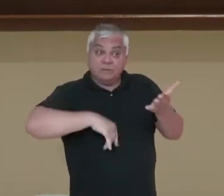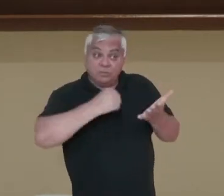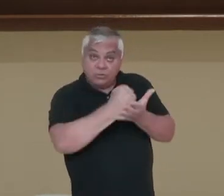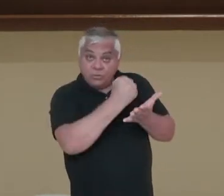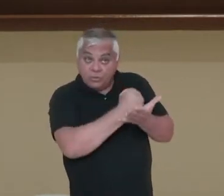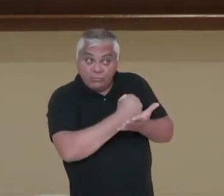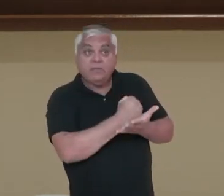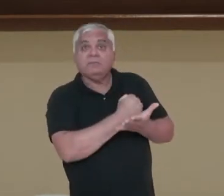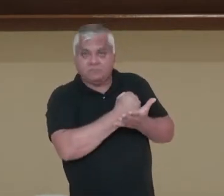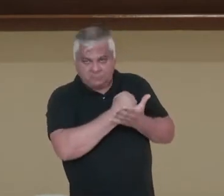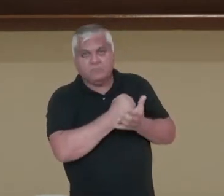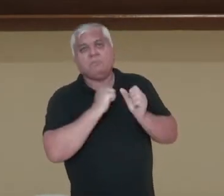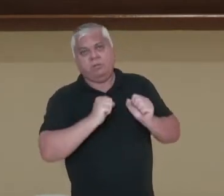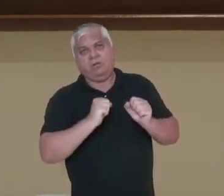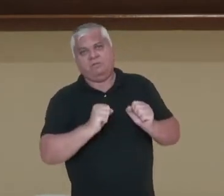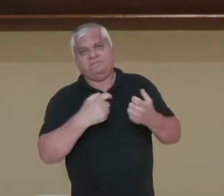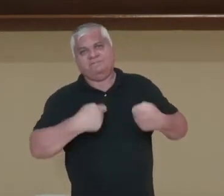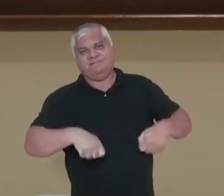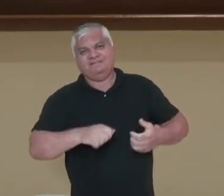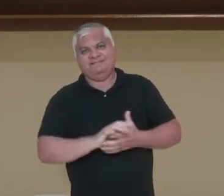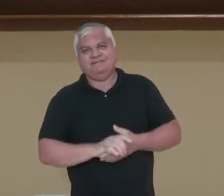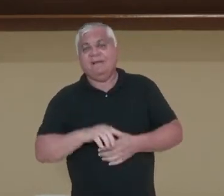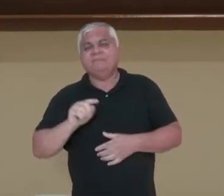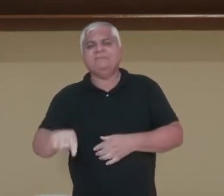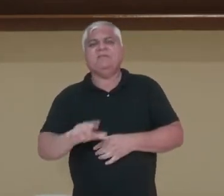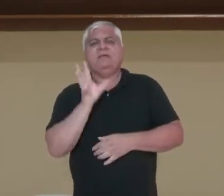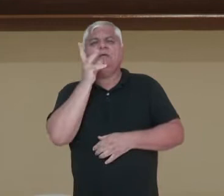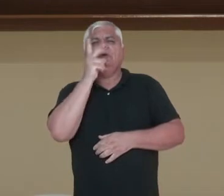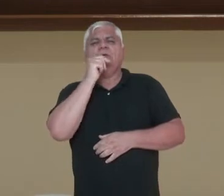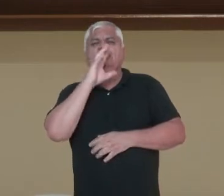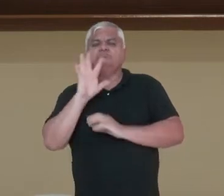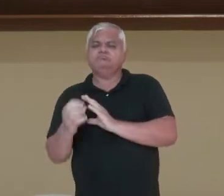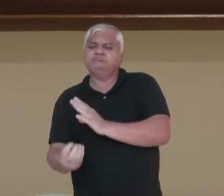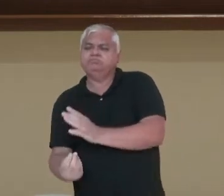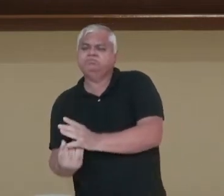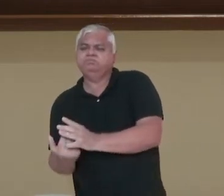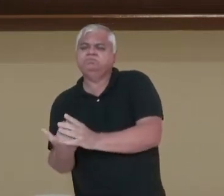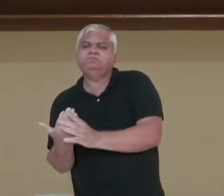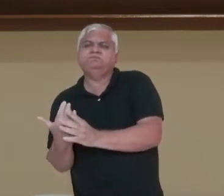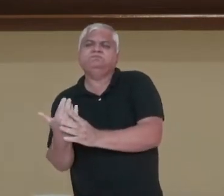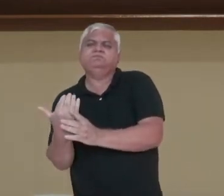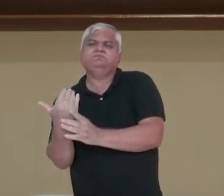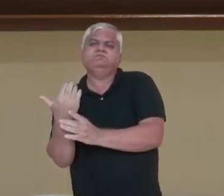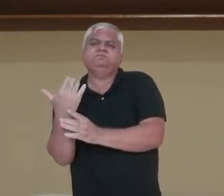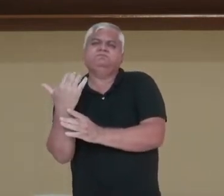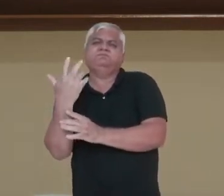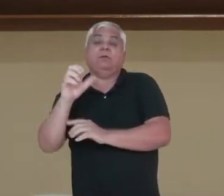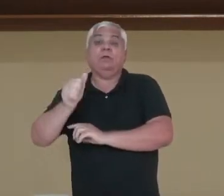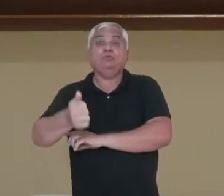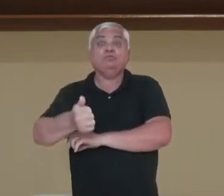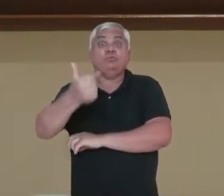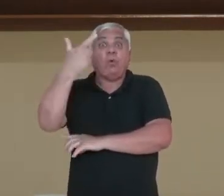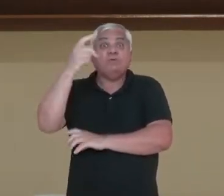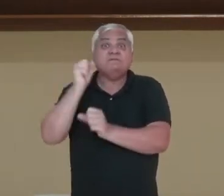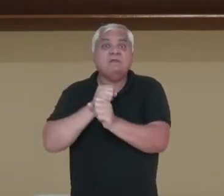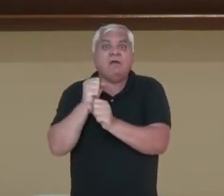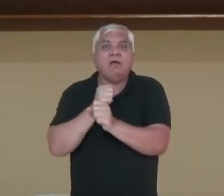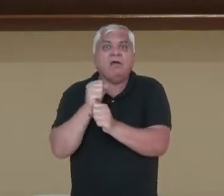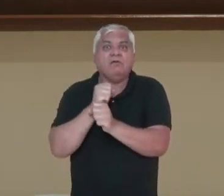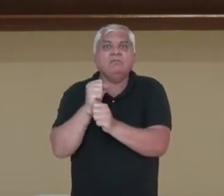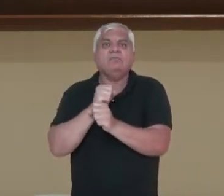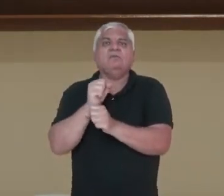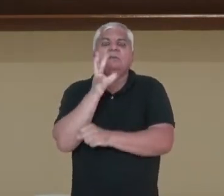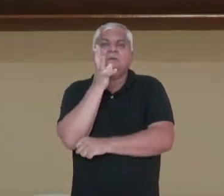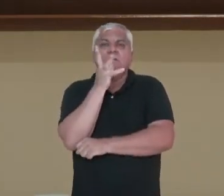isso, tá? E ela demora muito tempo para se reproduzir. Ela leva em torno de 12 anos para começar a ficar viável a sua